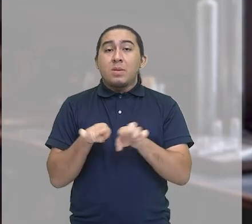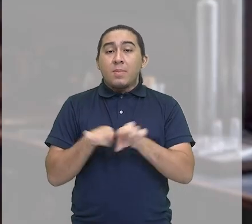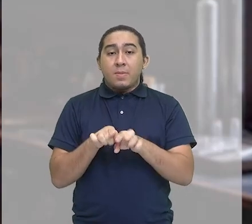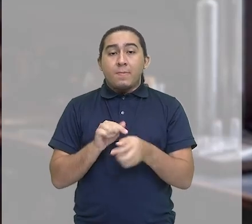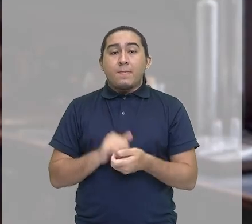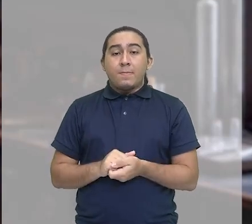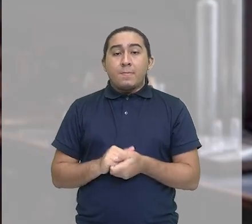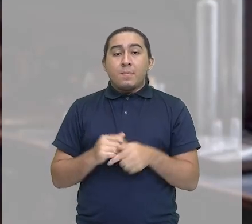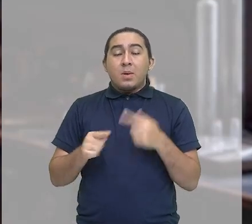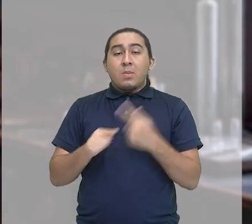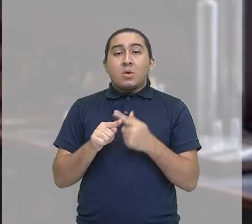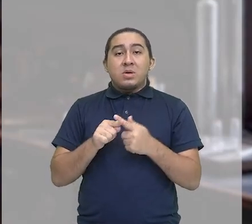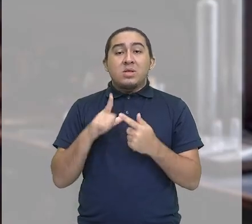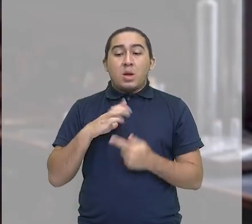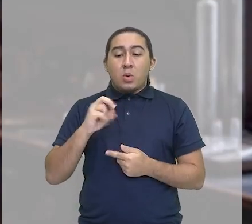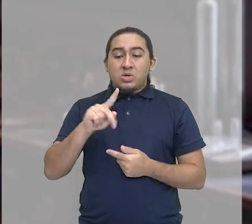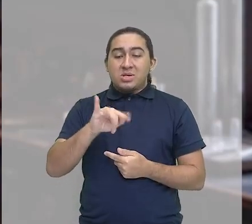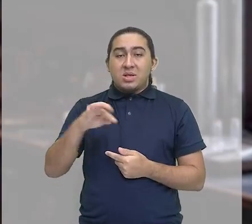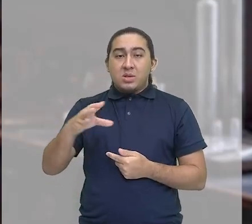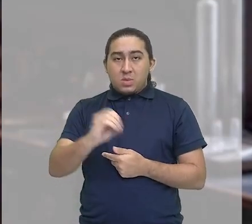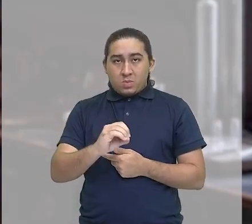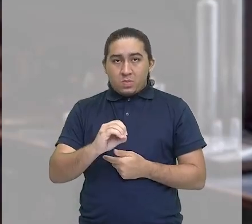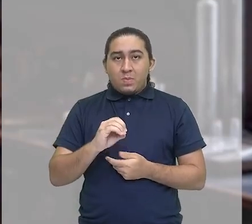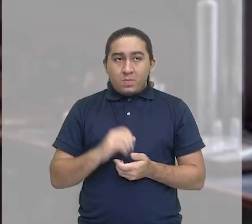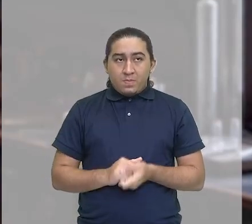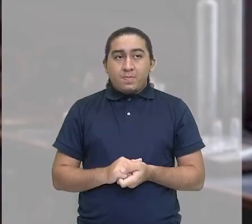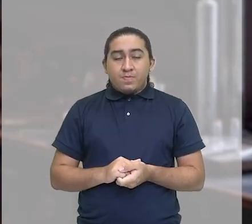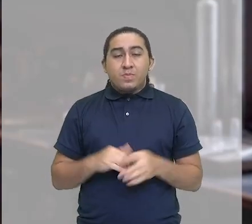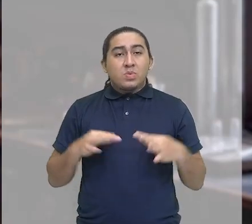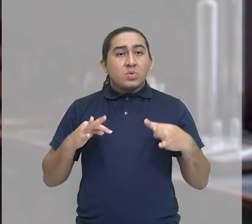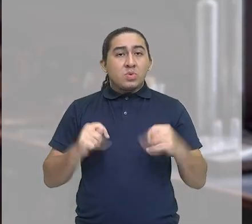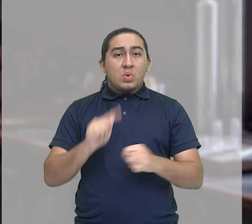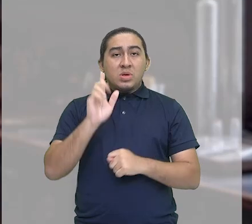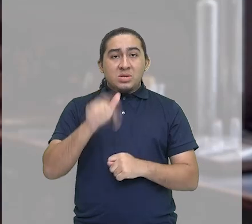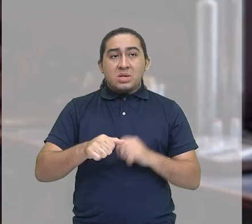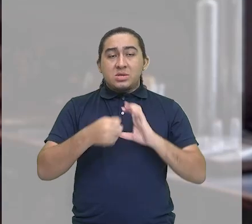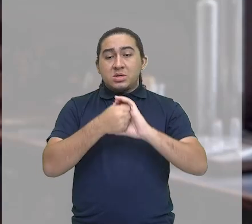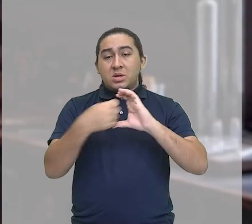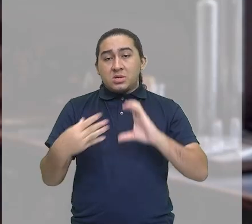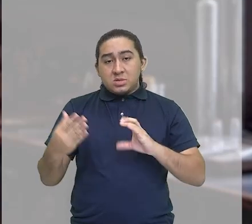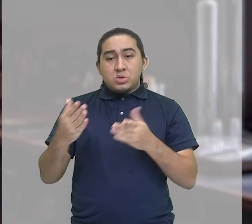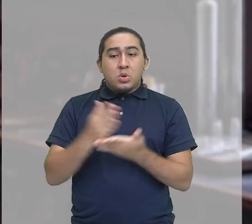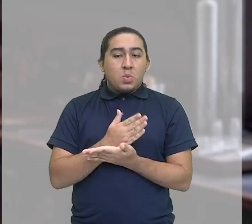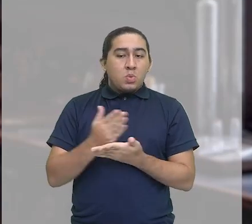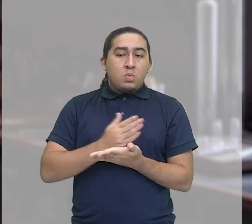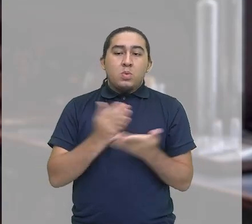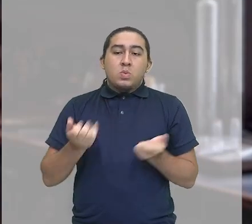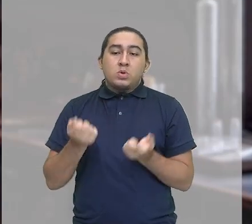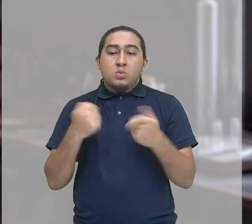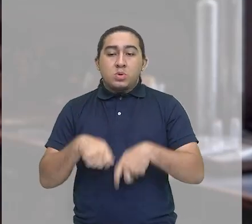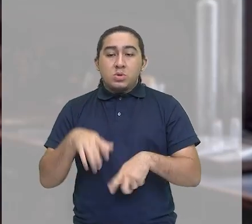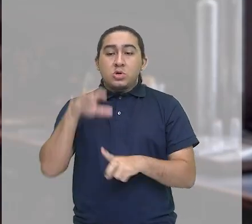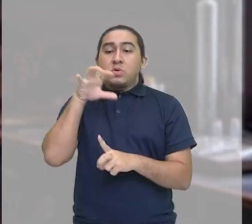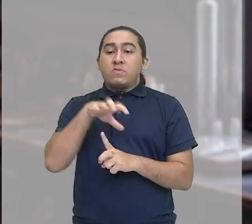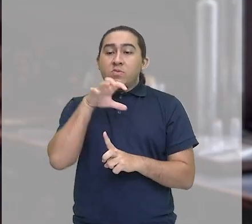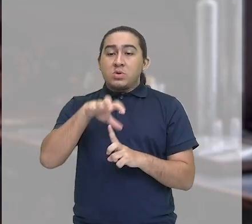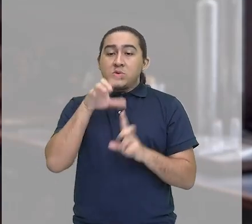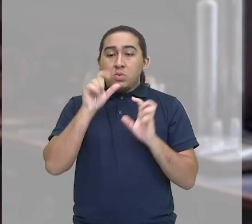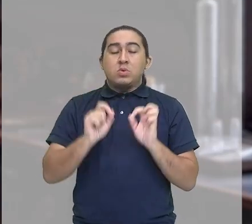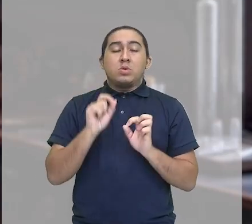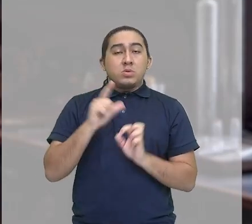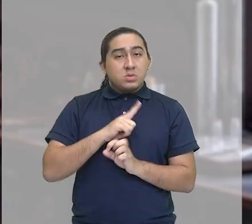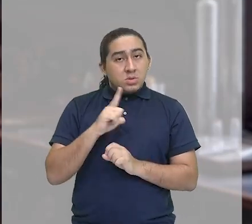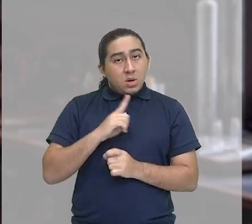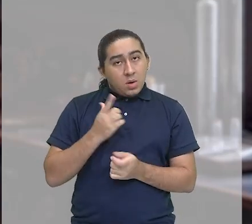processo de condensação, tá? Então, todos esses fatores, né, de alguma maneira, influenciaram para